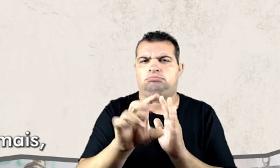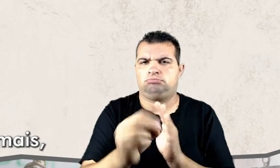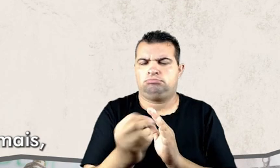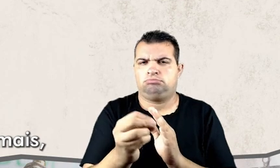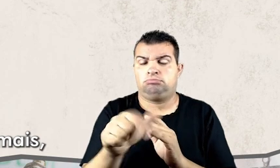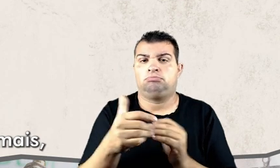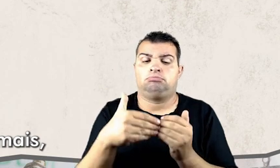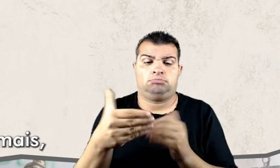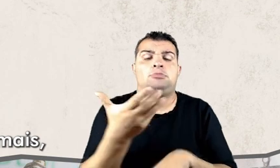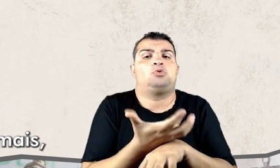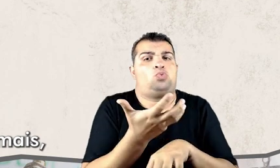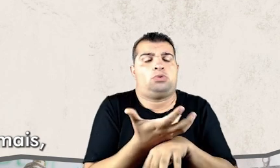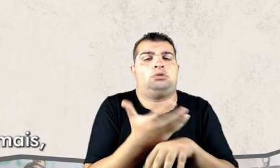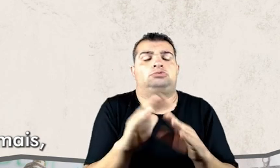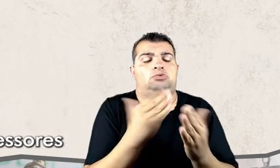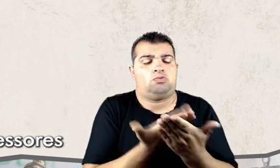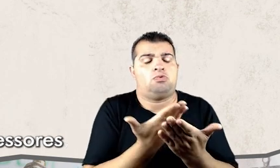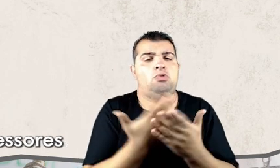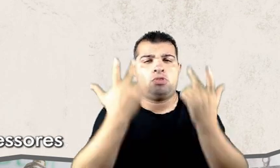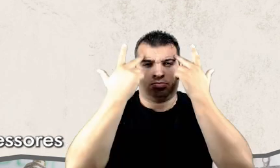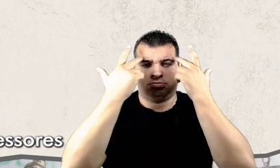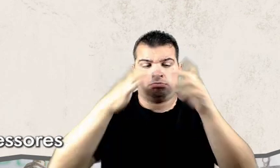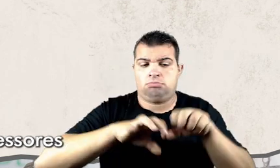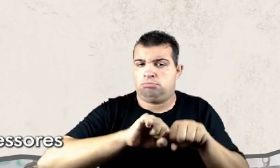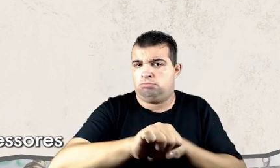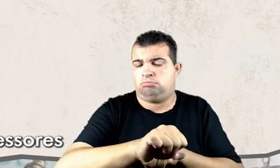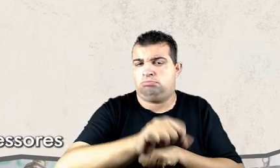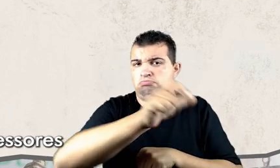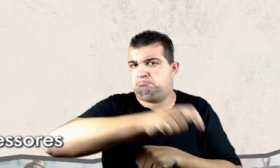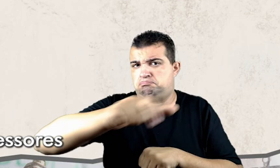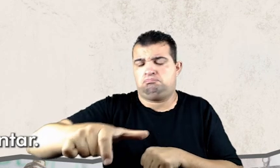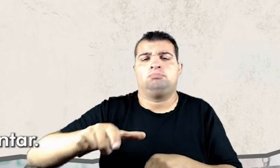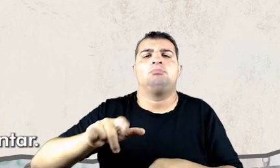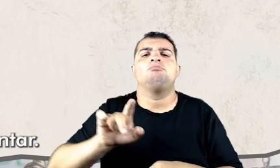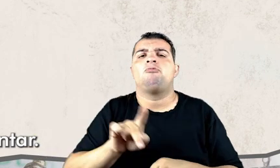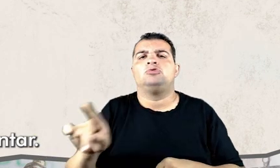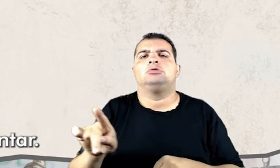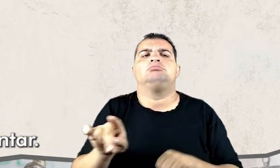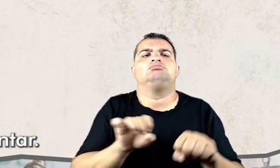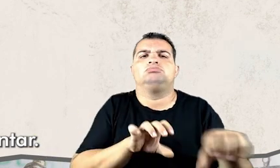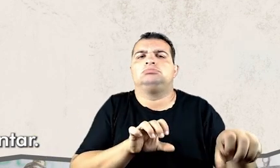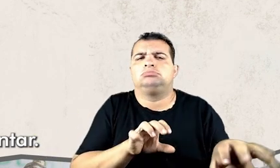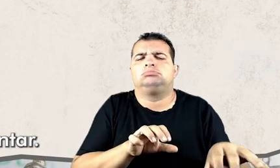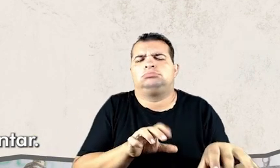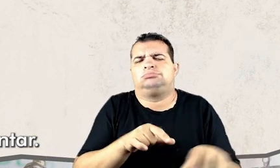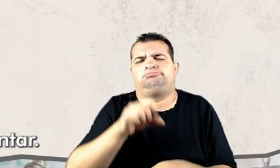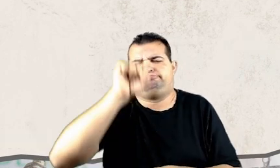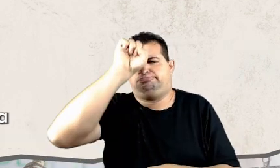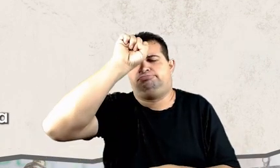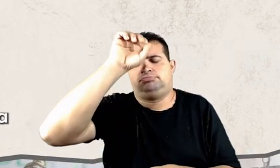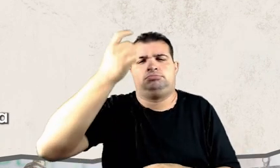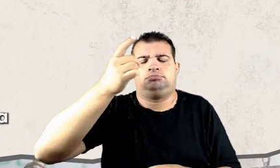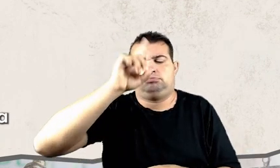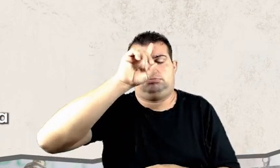é inserida como disciplina nas escolas normais, que formavam professoras e professores que lecionavam no ensino elementar.